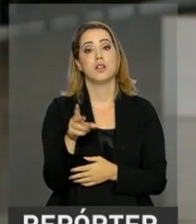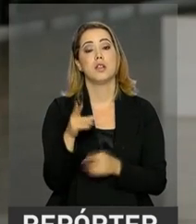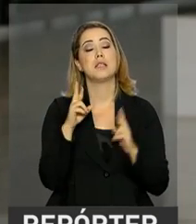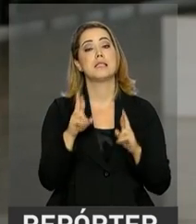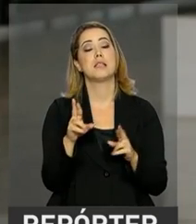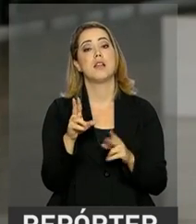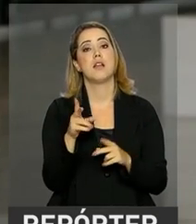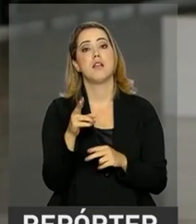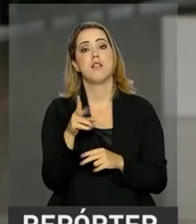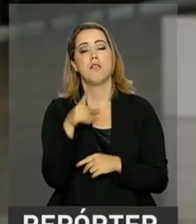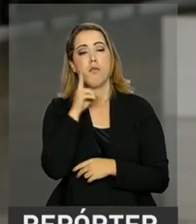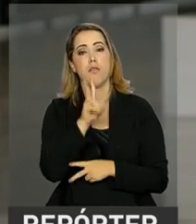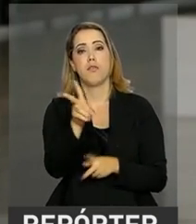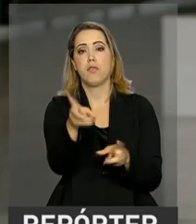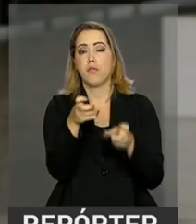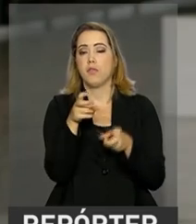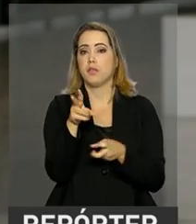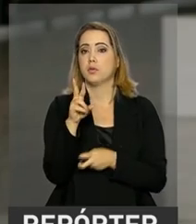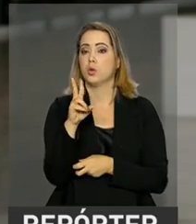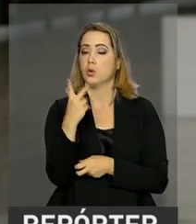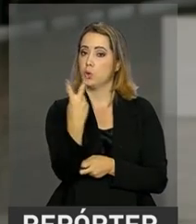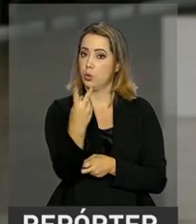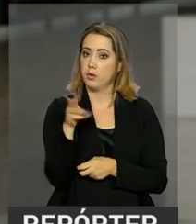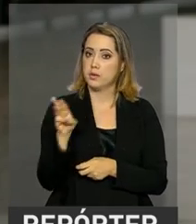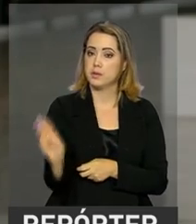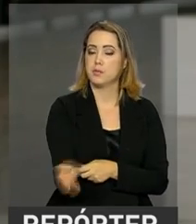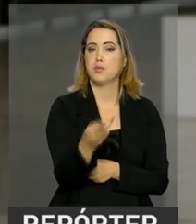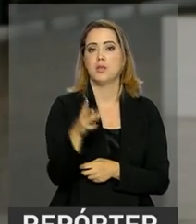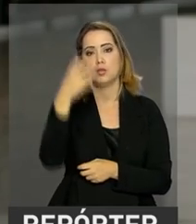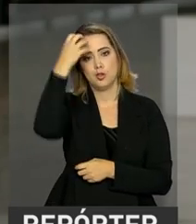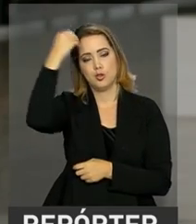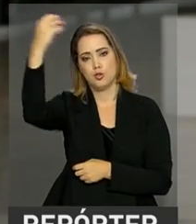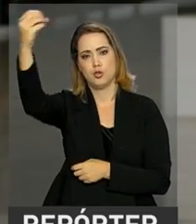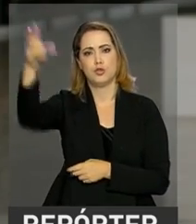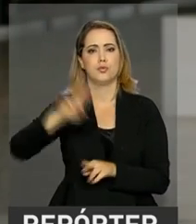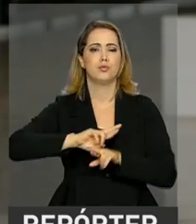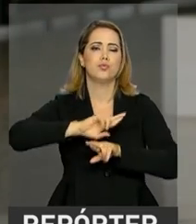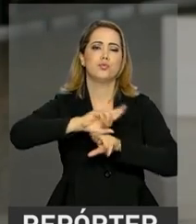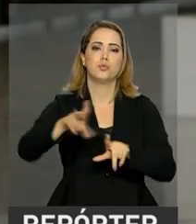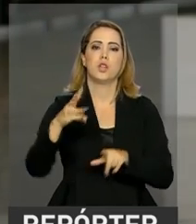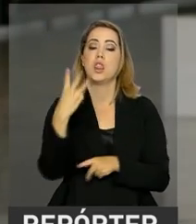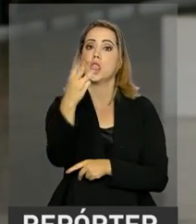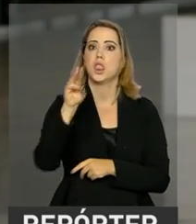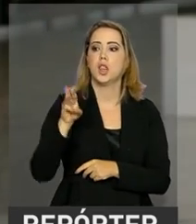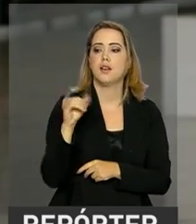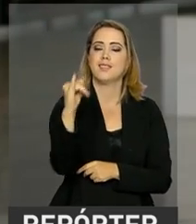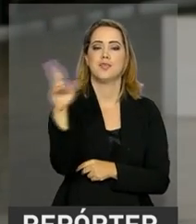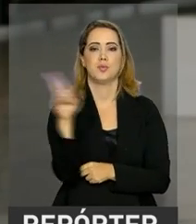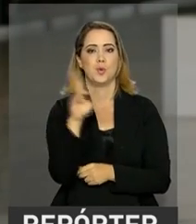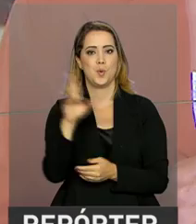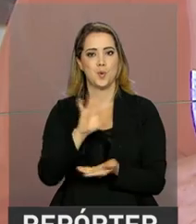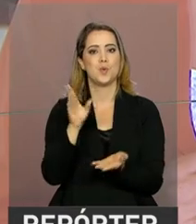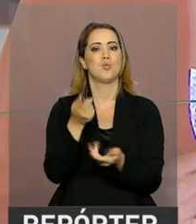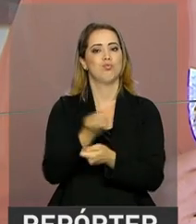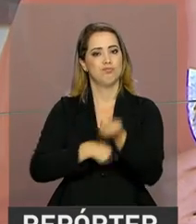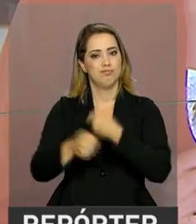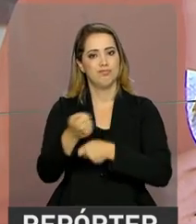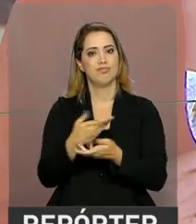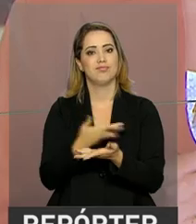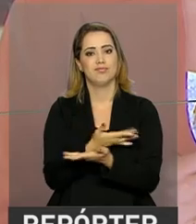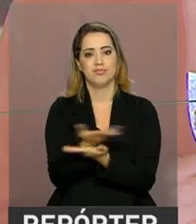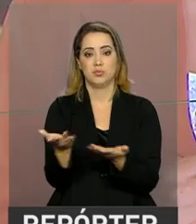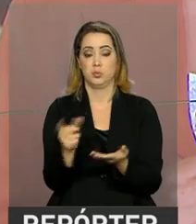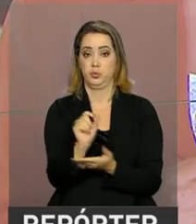são esperados 2 milhões de viagens que devem movimentar 3 bilhões e 900 milhões de reais. Leandro, é com você. Obrigado, Thaisa, pelas